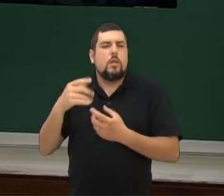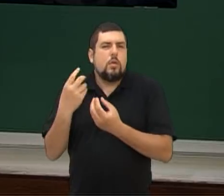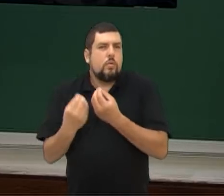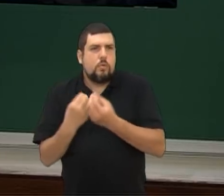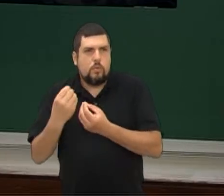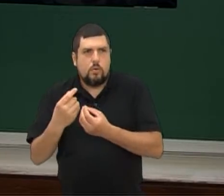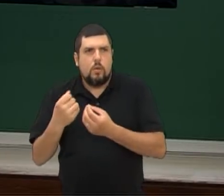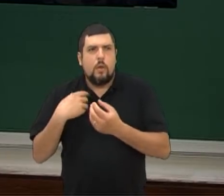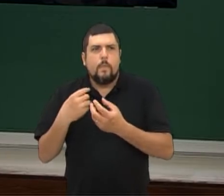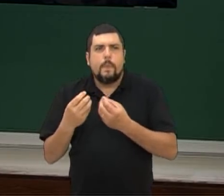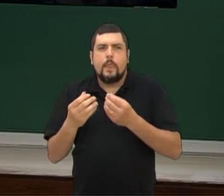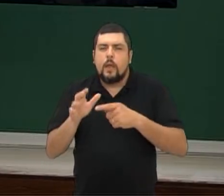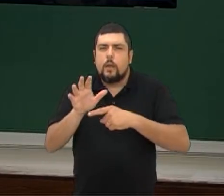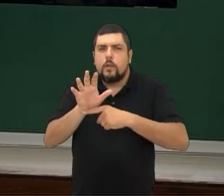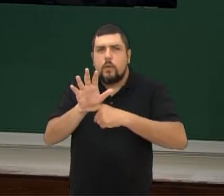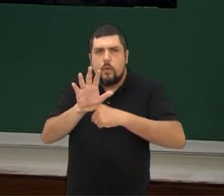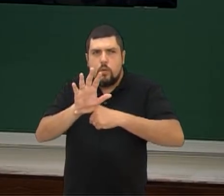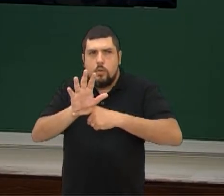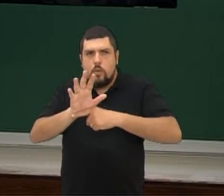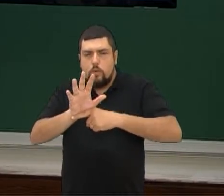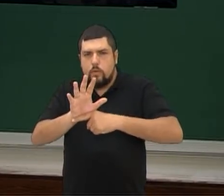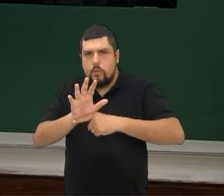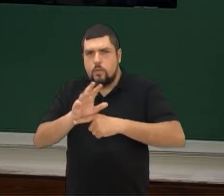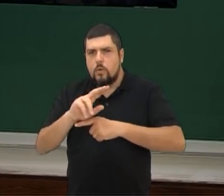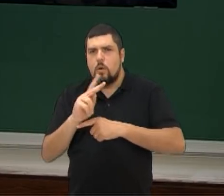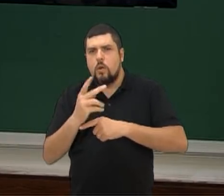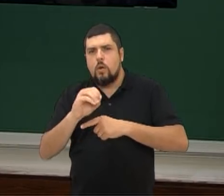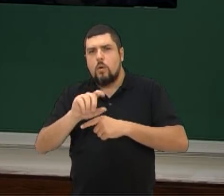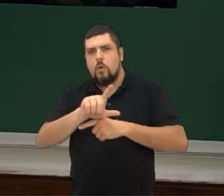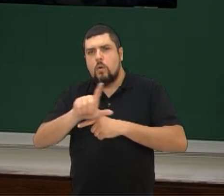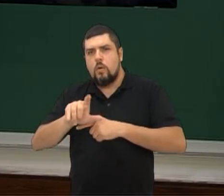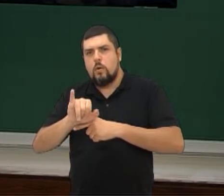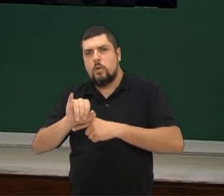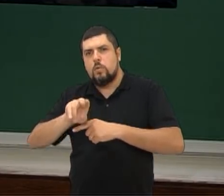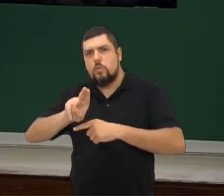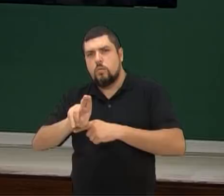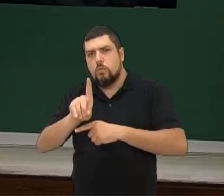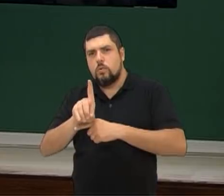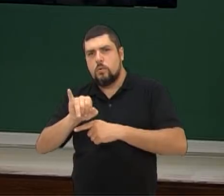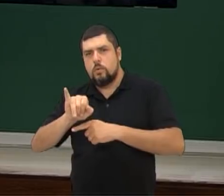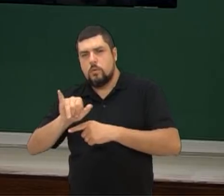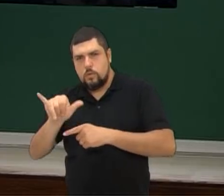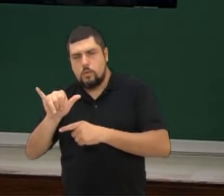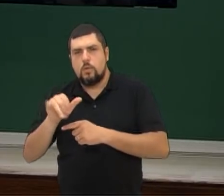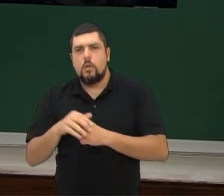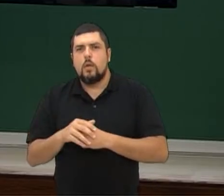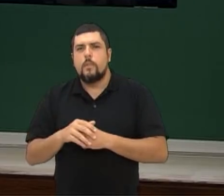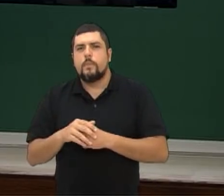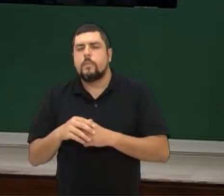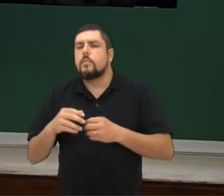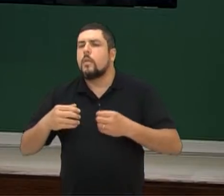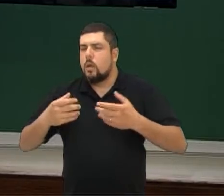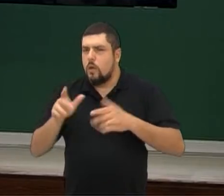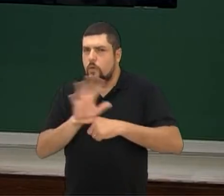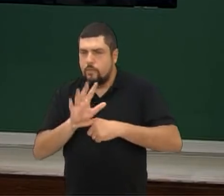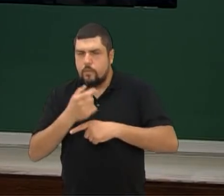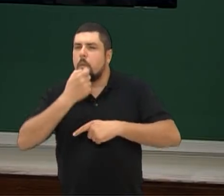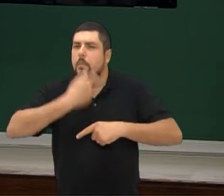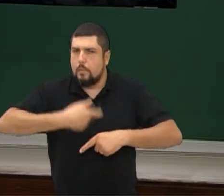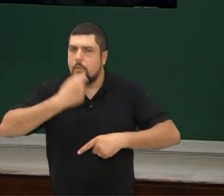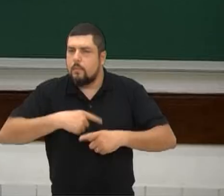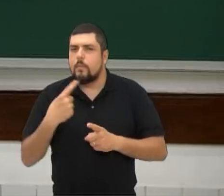Já disse que o filme é engraçado, a gente viu por um trecho, né, daquela legenda, aquele diálogo ali que